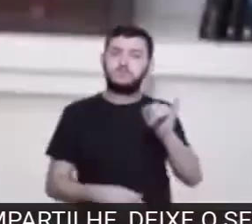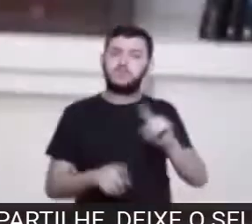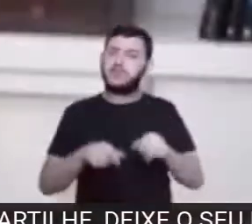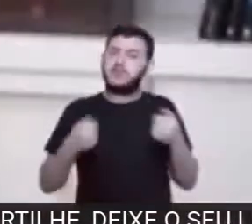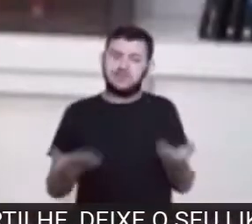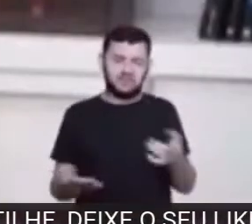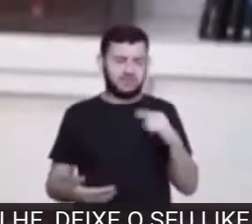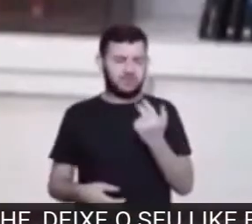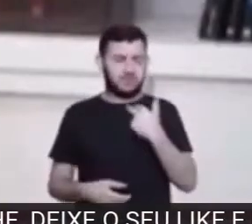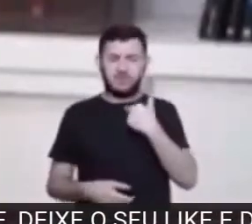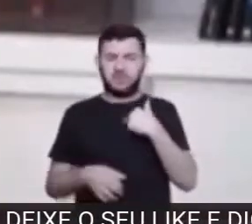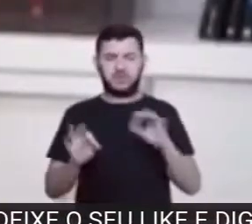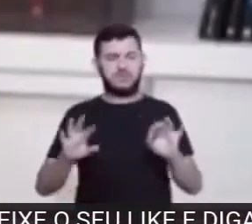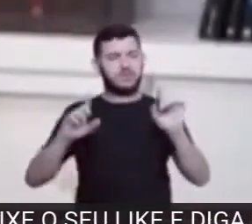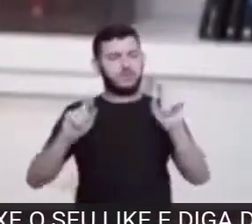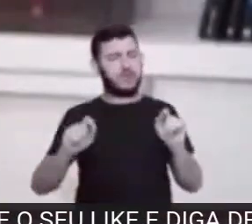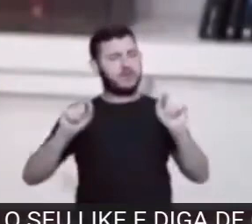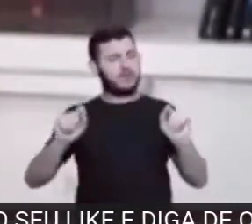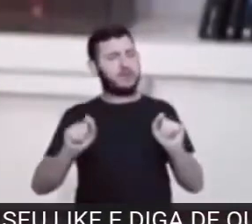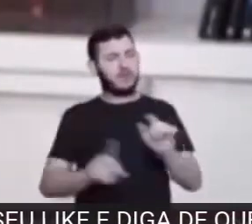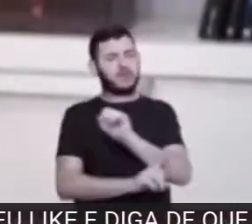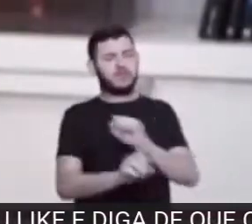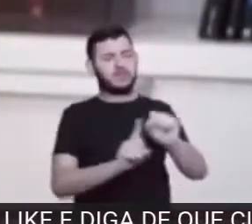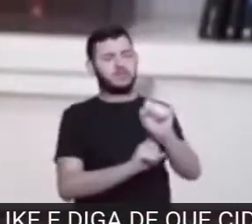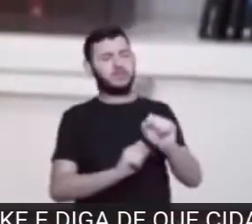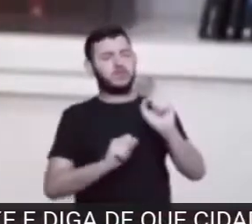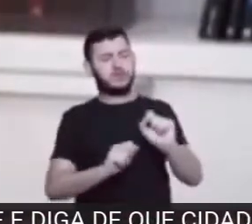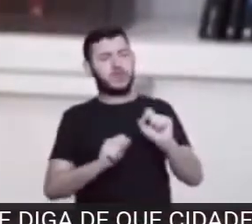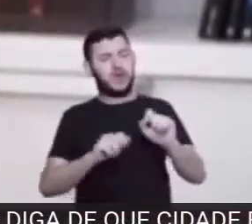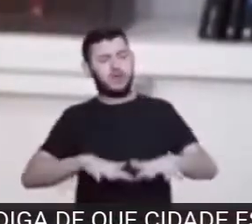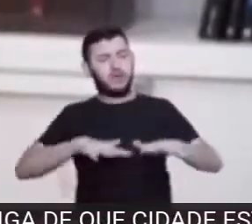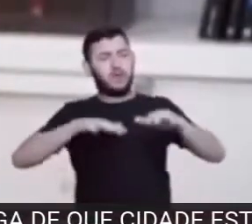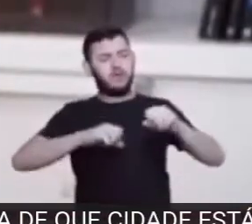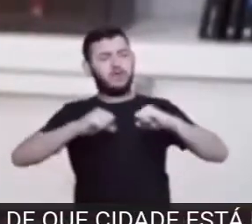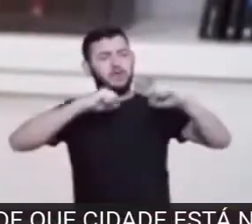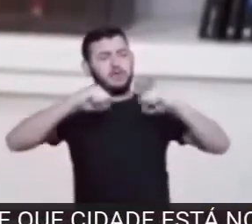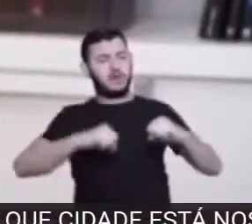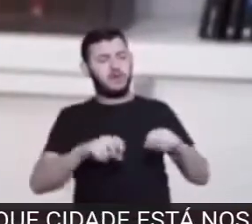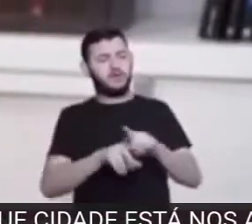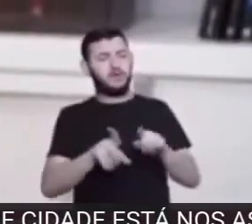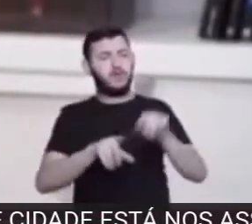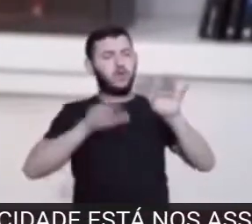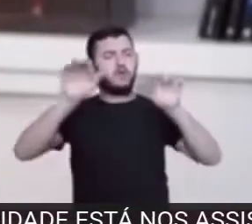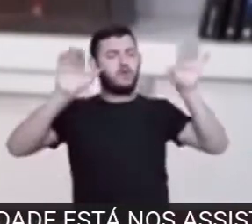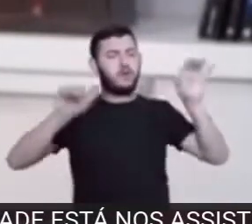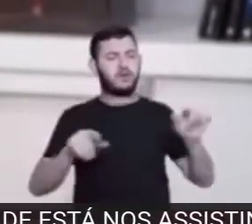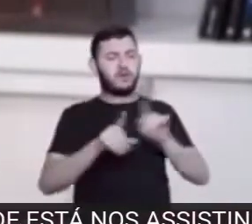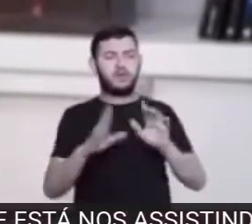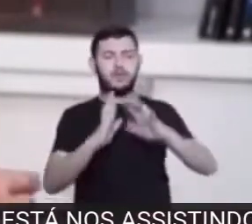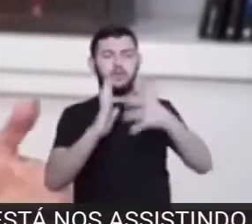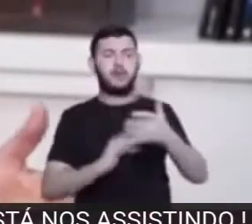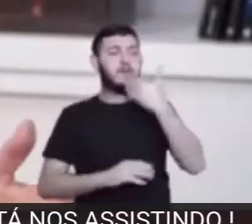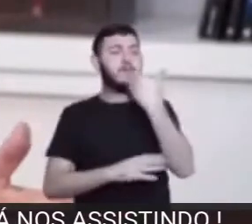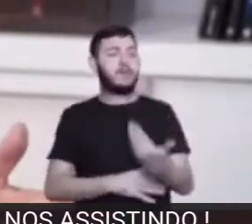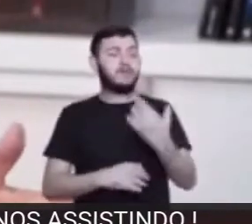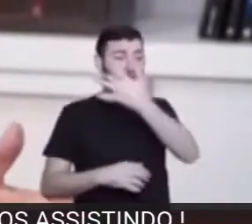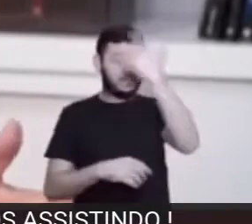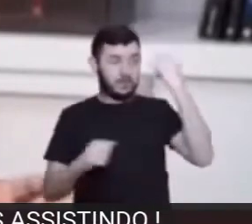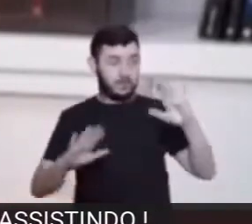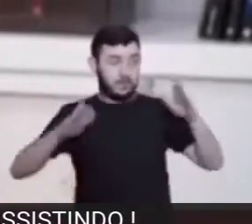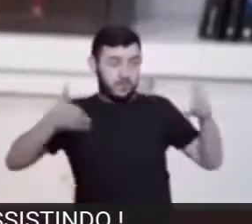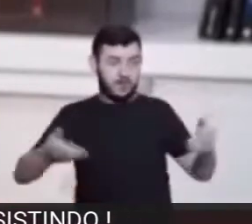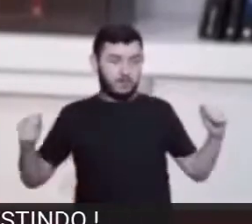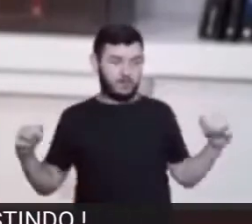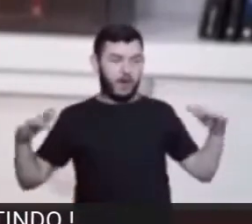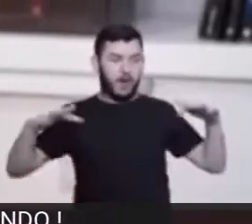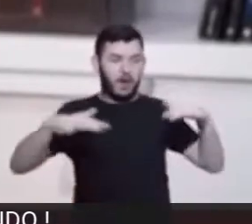pressionar o movimento social que está fazendo as convocatórias dos partidos políticos que estão, sabe, de que as personalidades ainda devam ir.